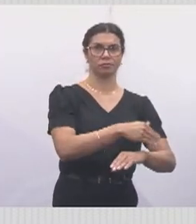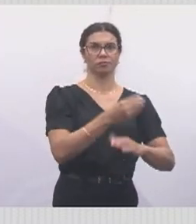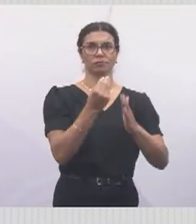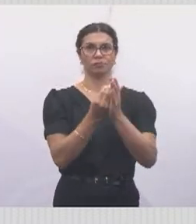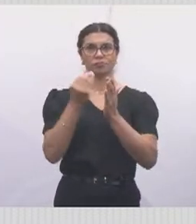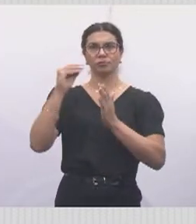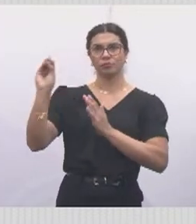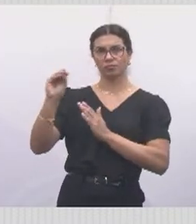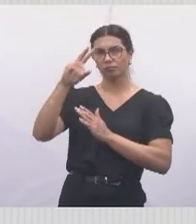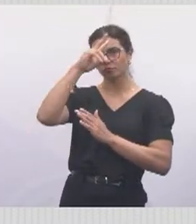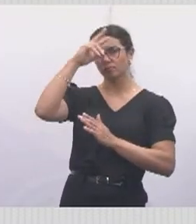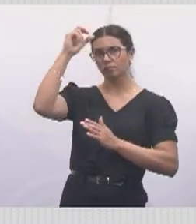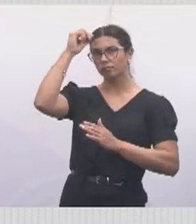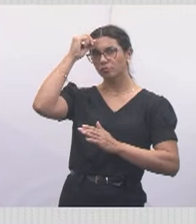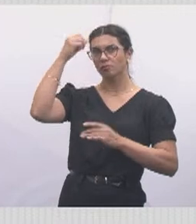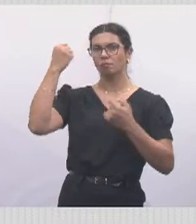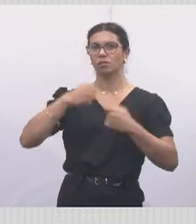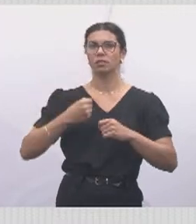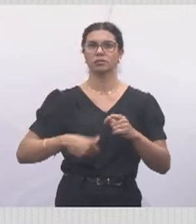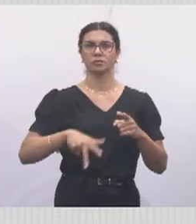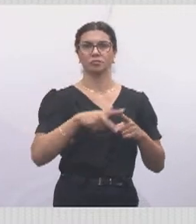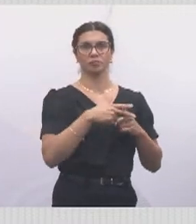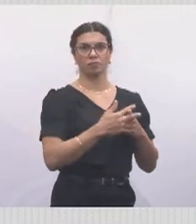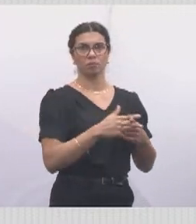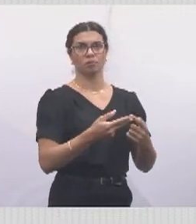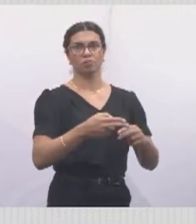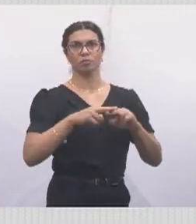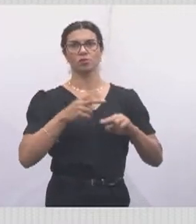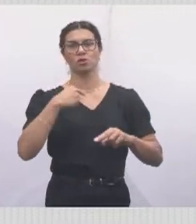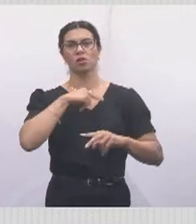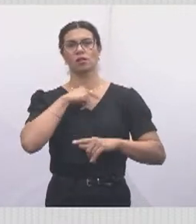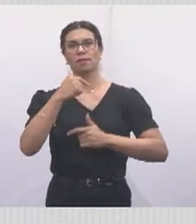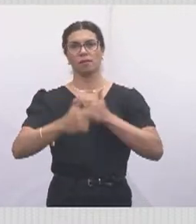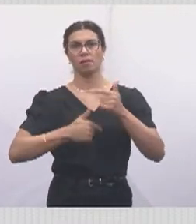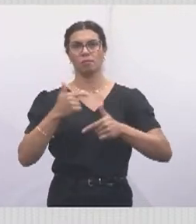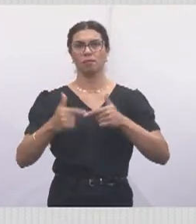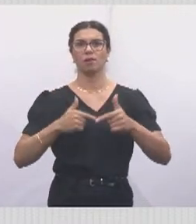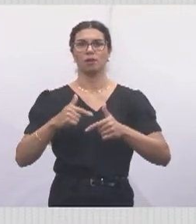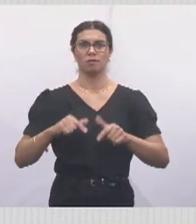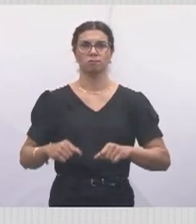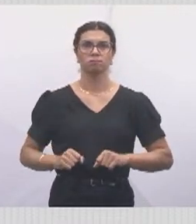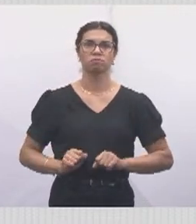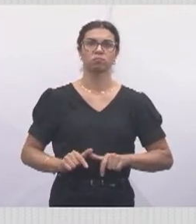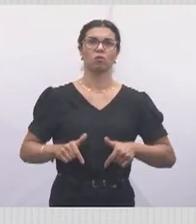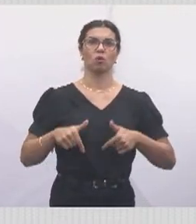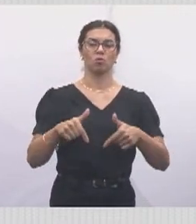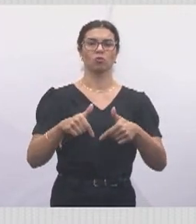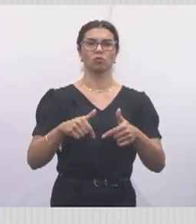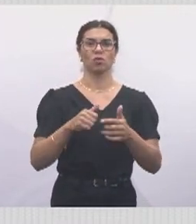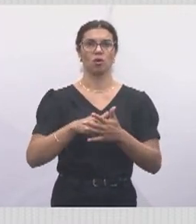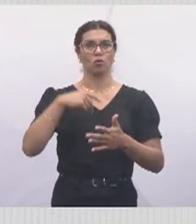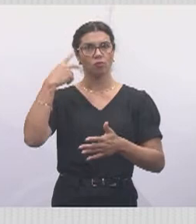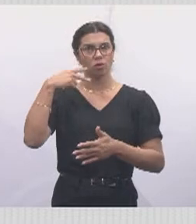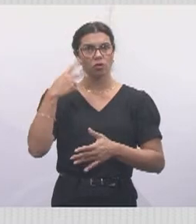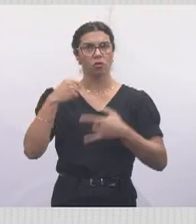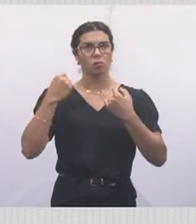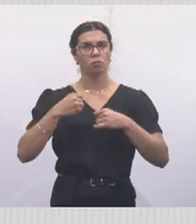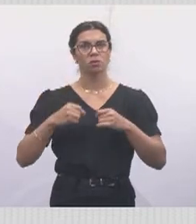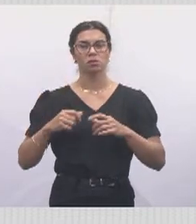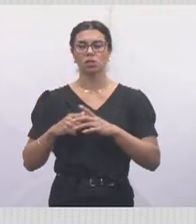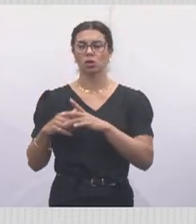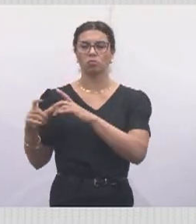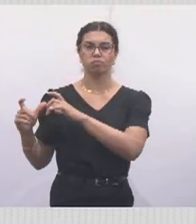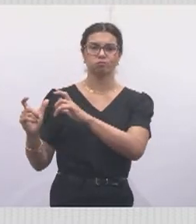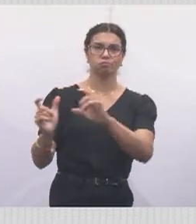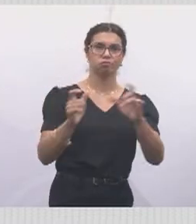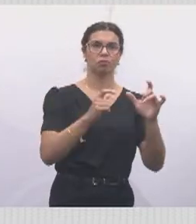para fazer a manutenção. Eu acho que é dessa forma que a gente trabalha. Eu acho que o vereador é eleito para trabalhar na cidade toda e